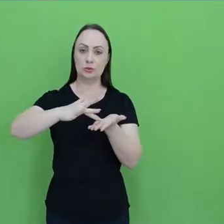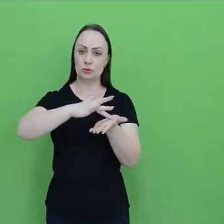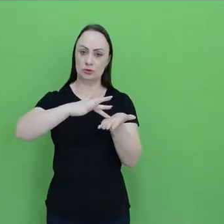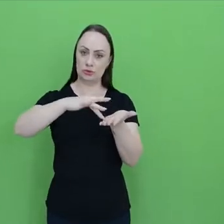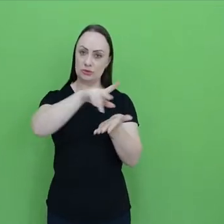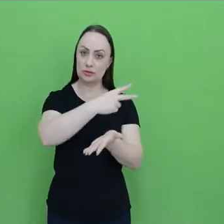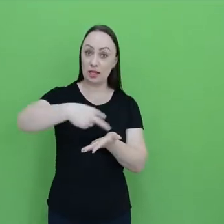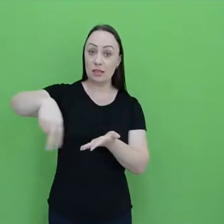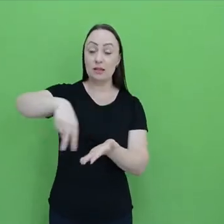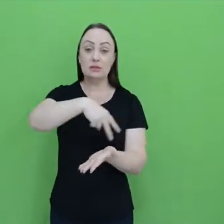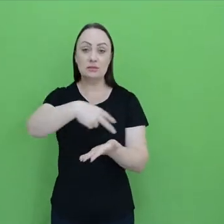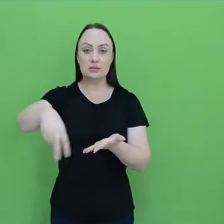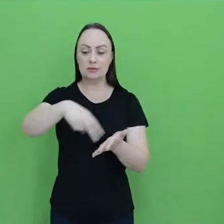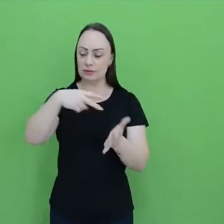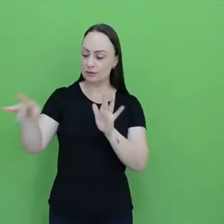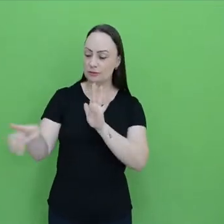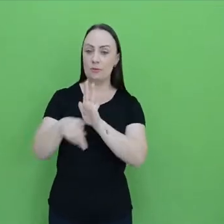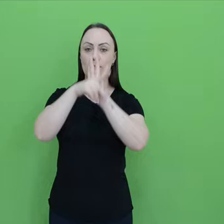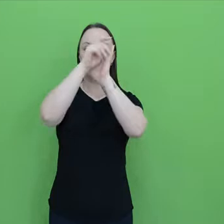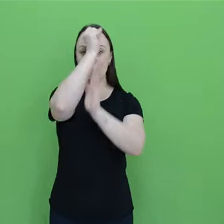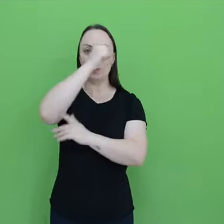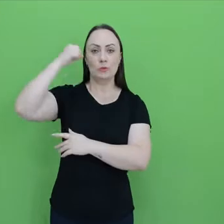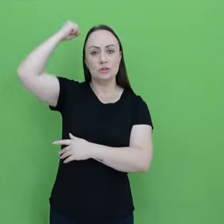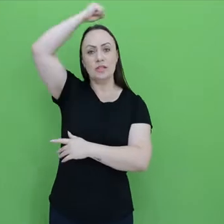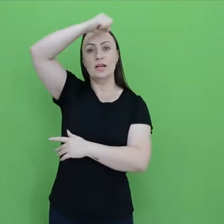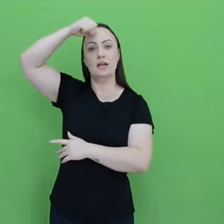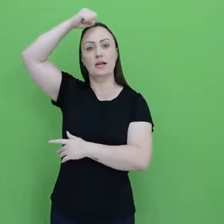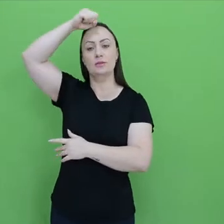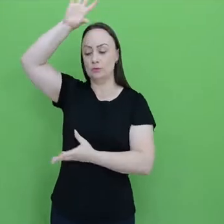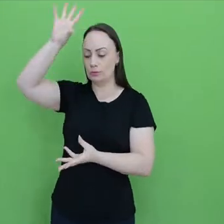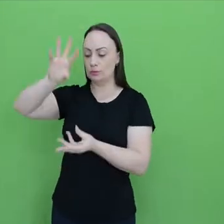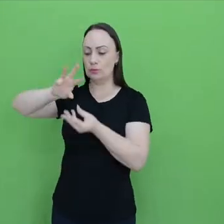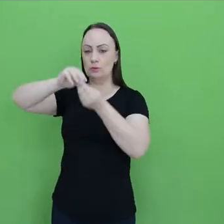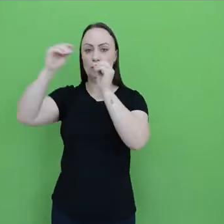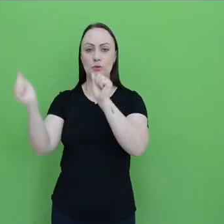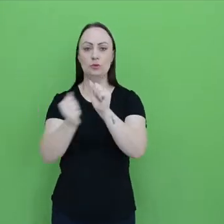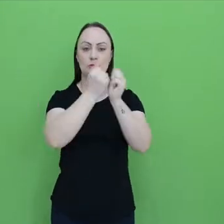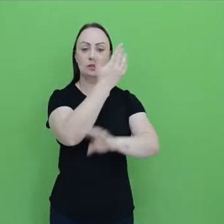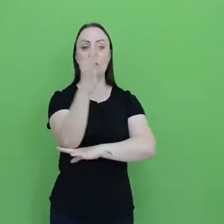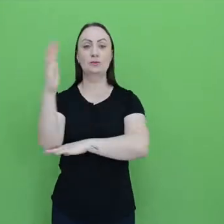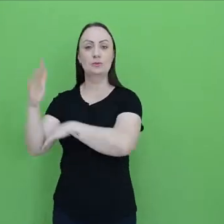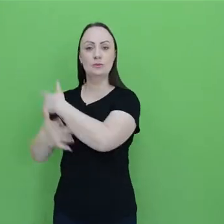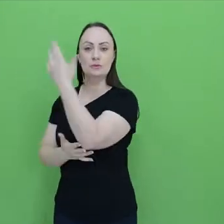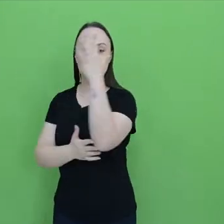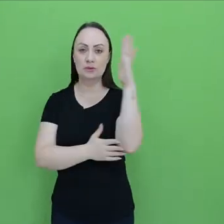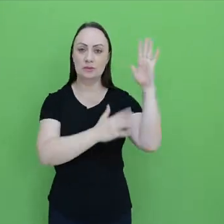Dança, vínculo com o sagrado, recria a natureza, chama por mudança.